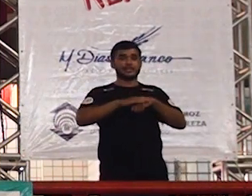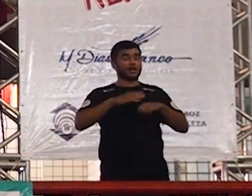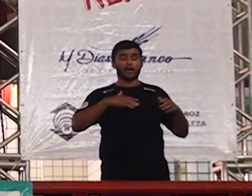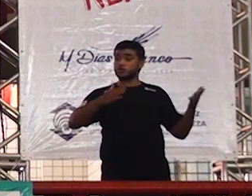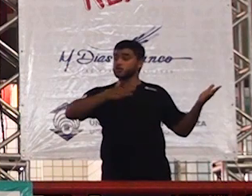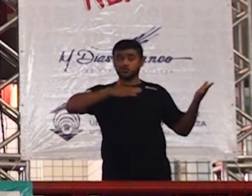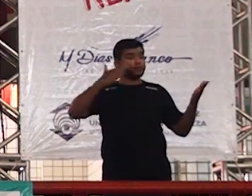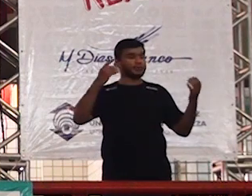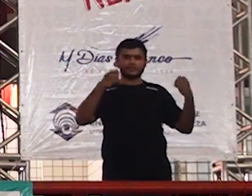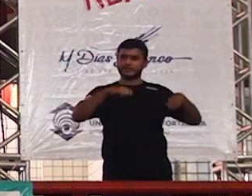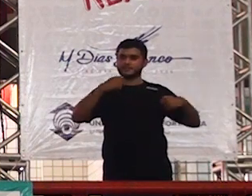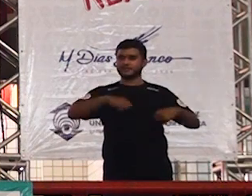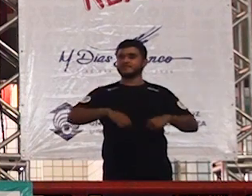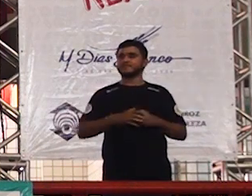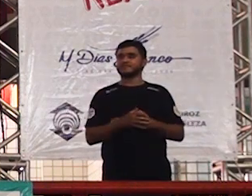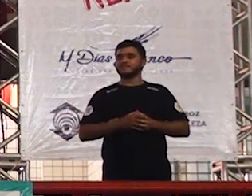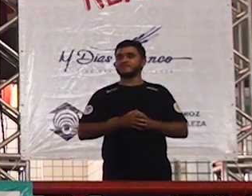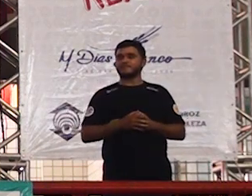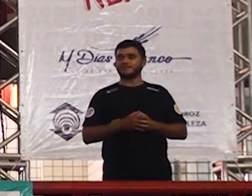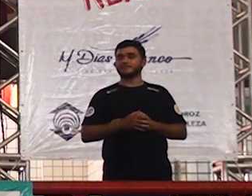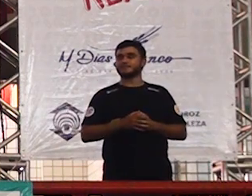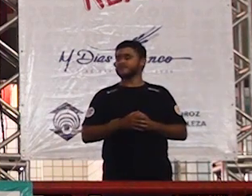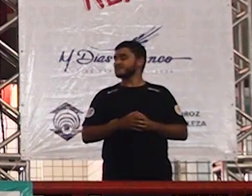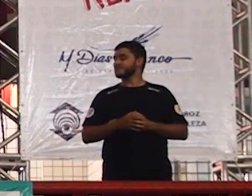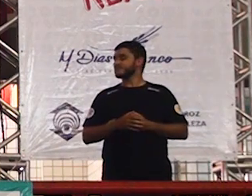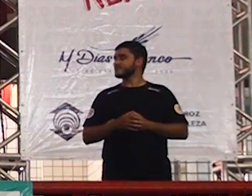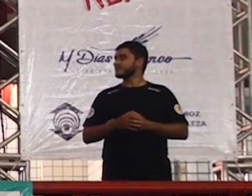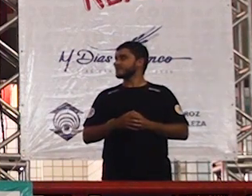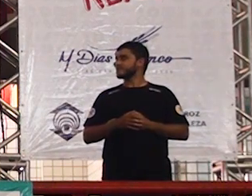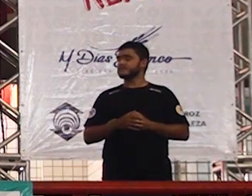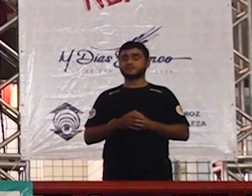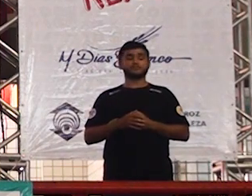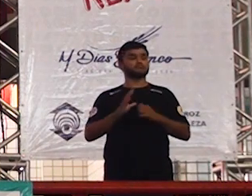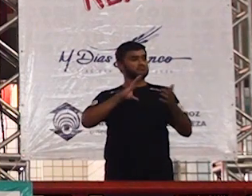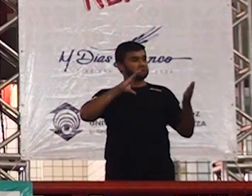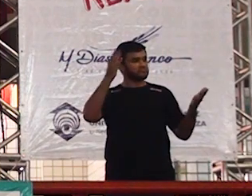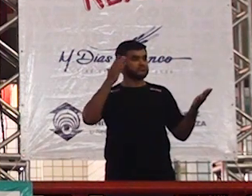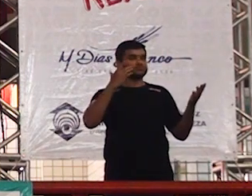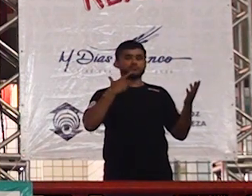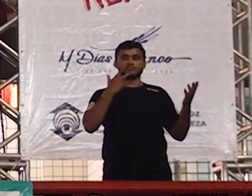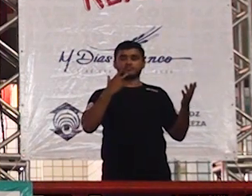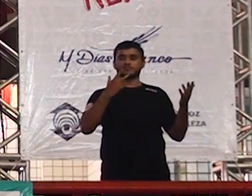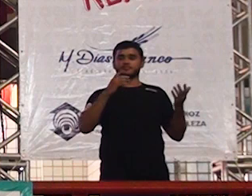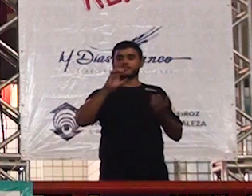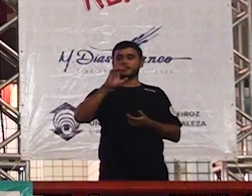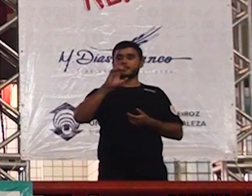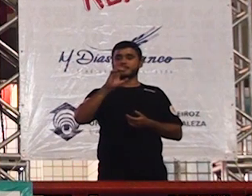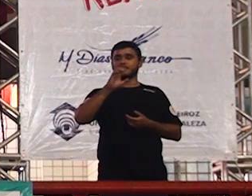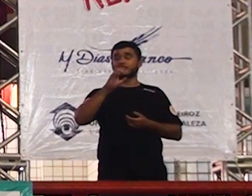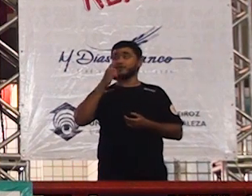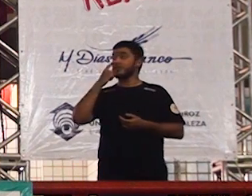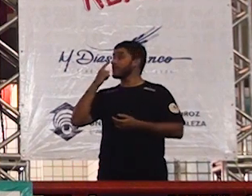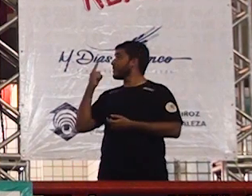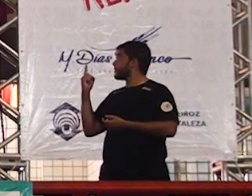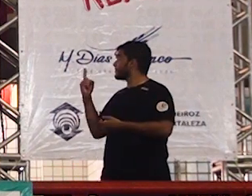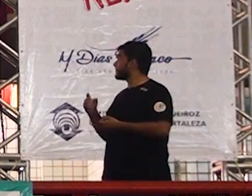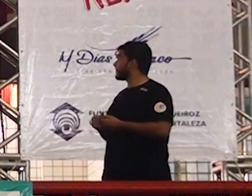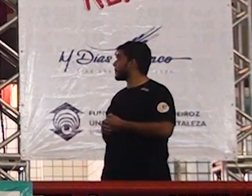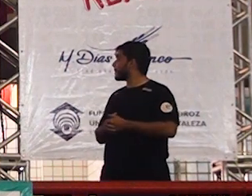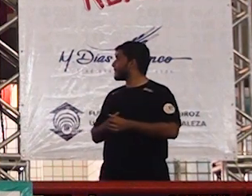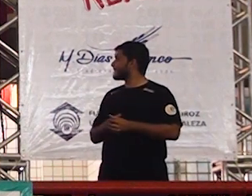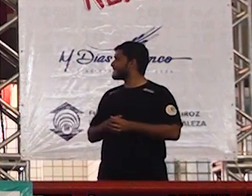inesperável. E um outro aluno escreveu: o fenômeno El Niño. Olha a grafia de El